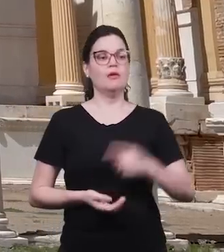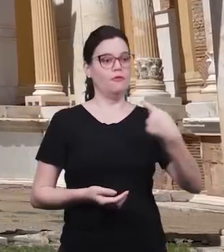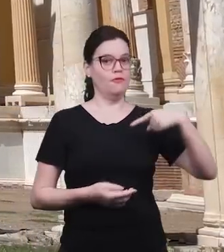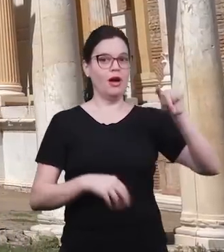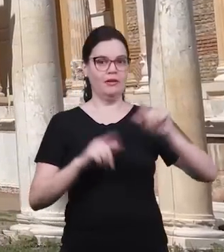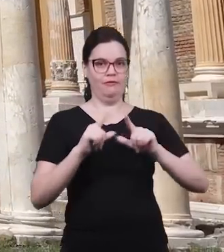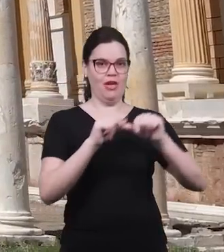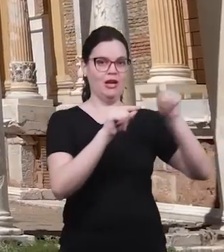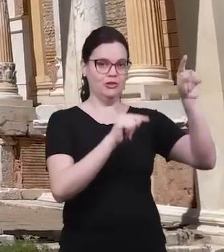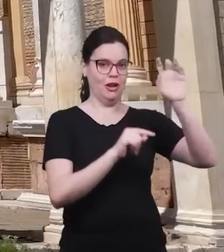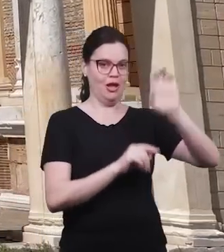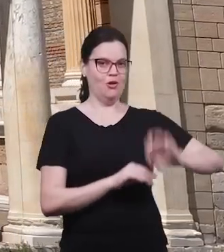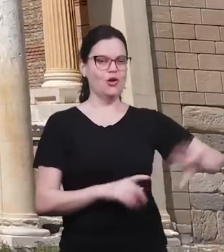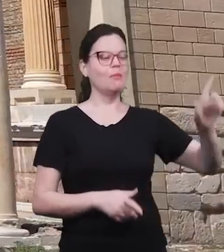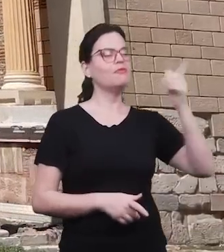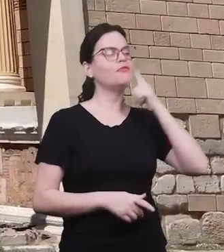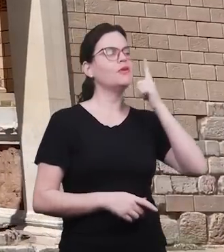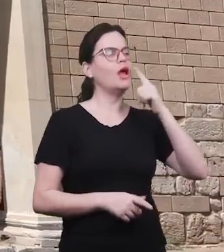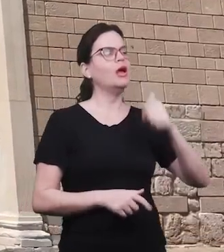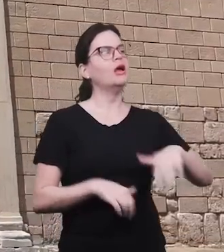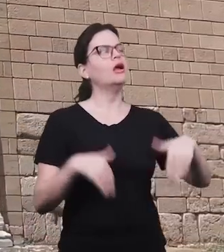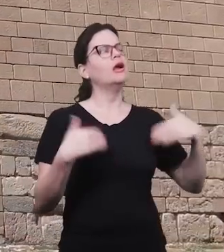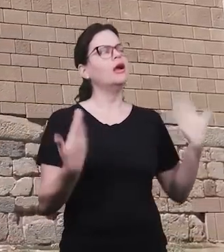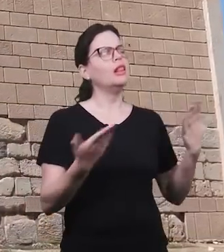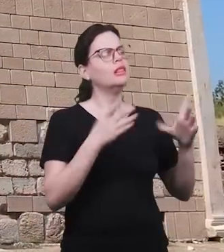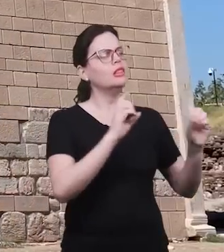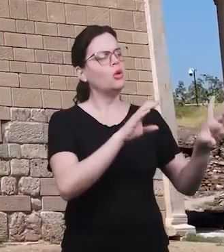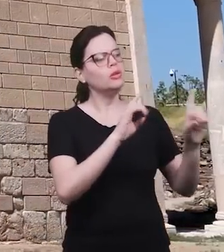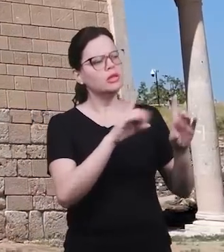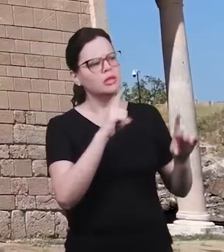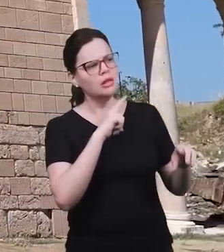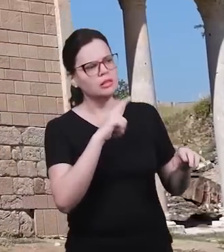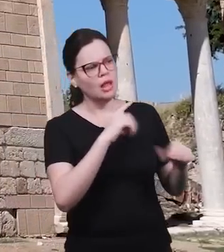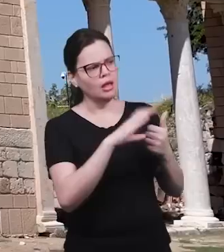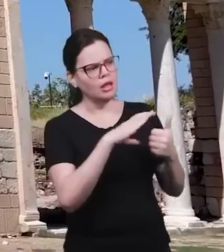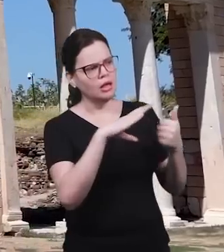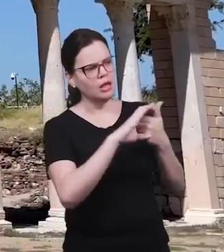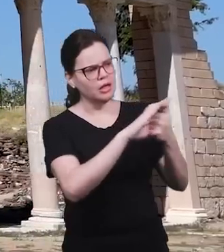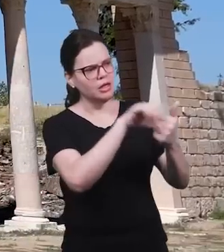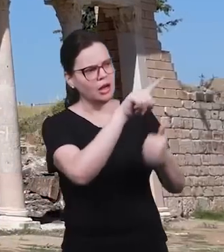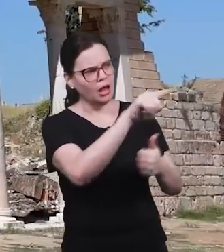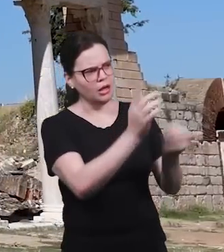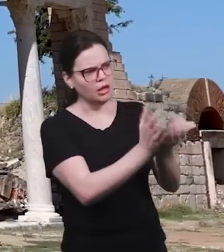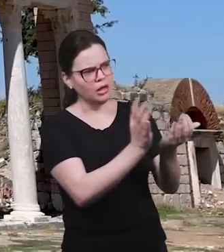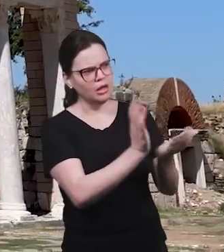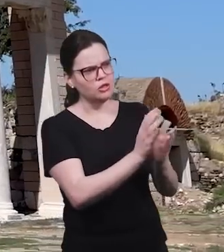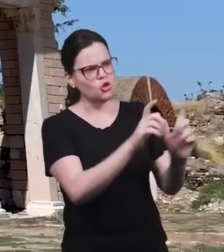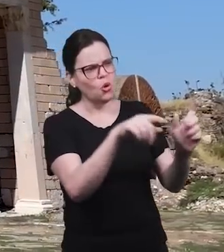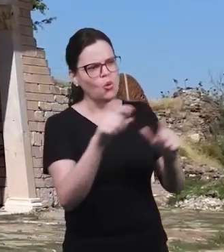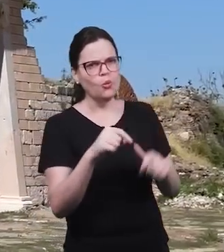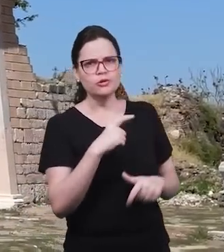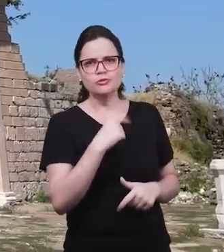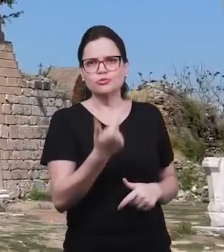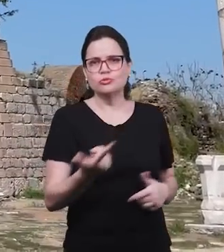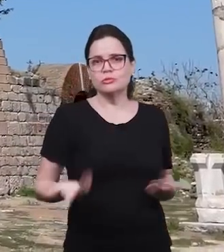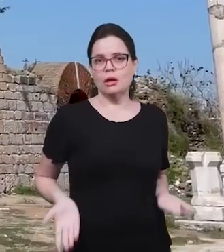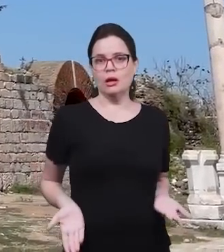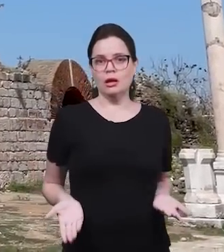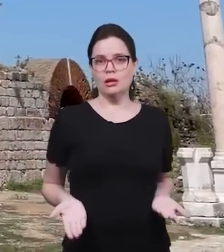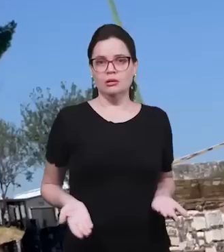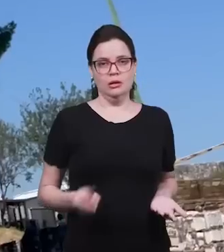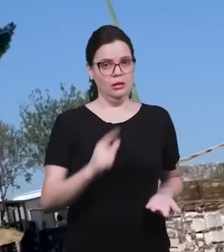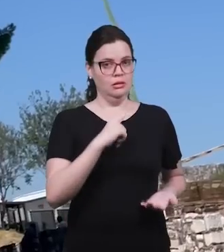o evangelho ali? Não é nem evangelho. Cristianismo existe, porque cristianismo não tem compromisso com nada, não